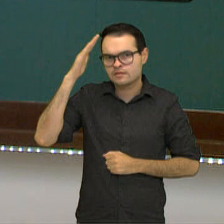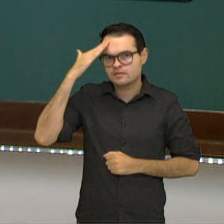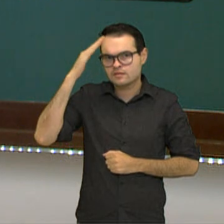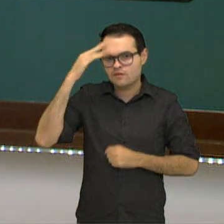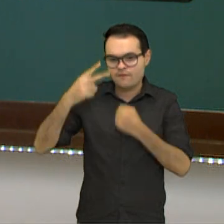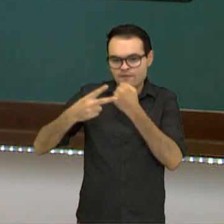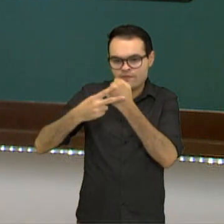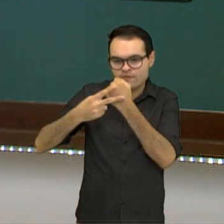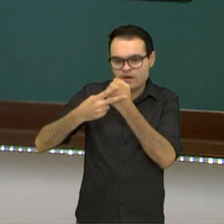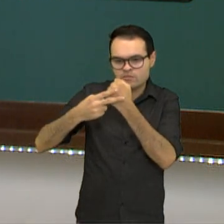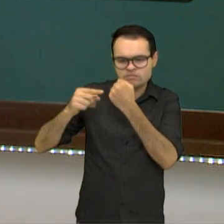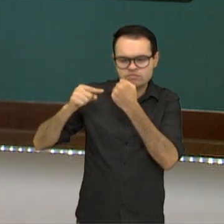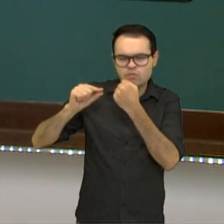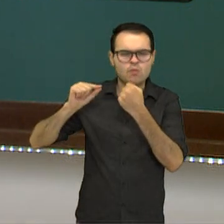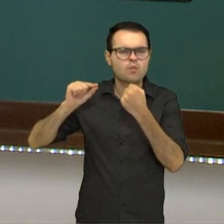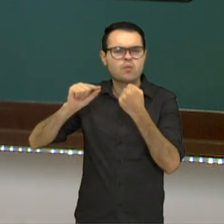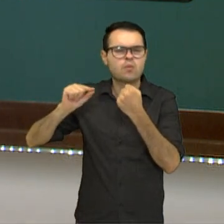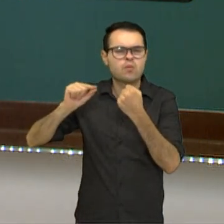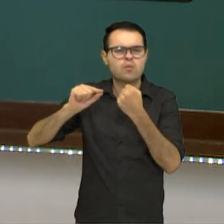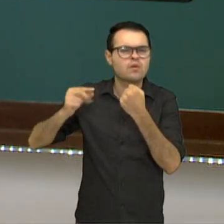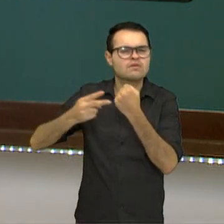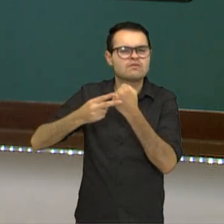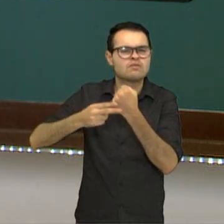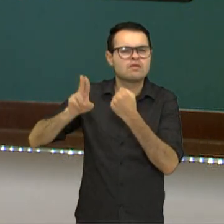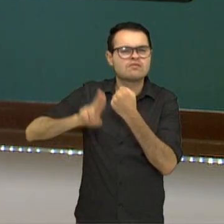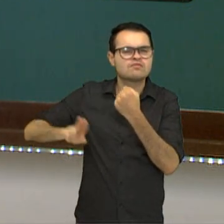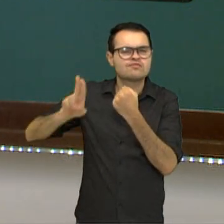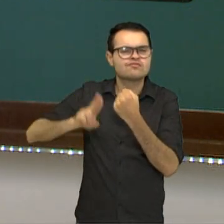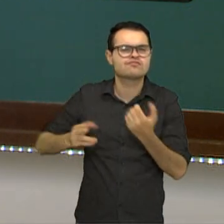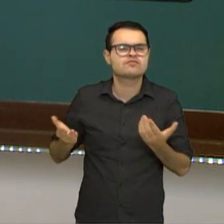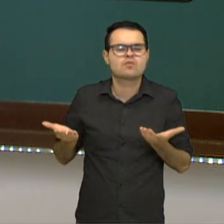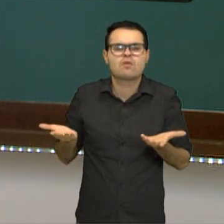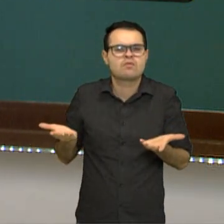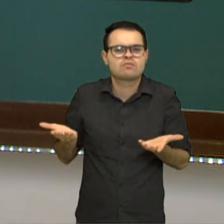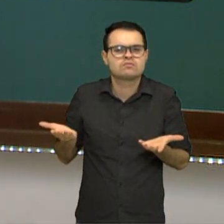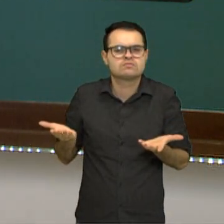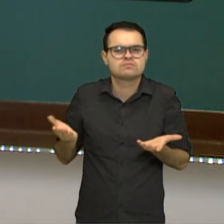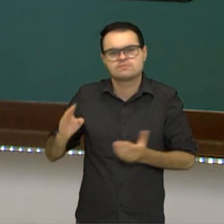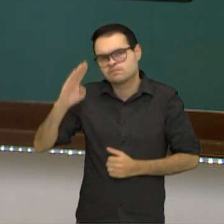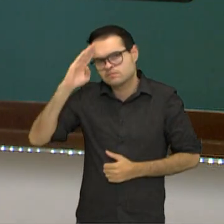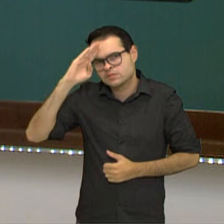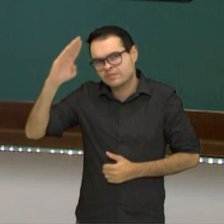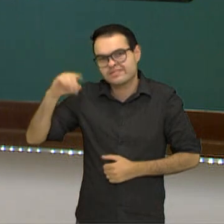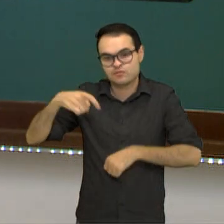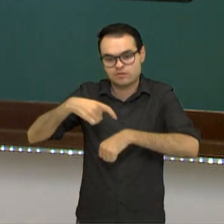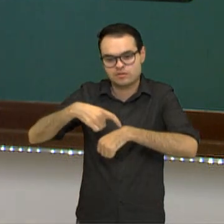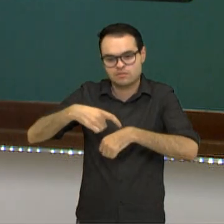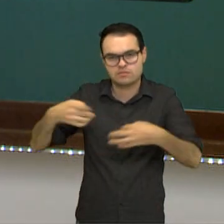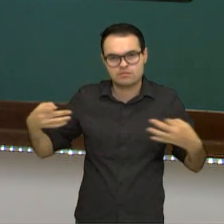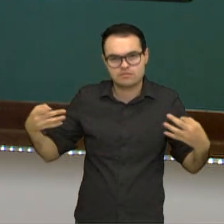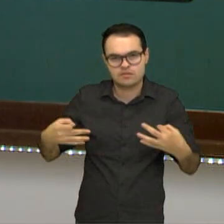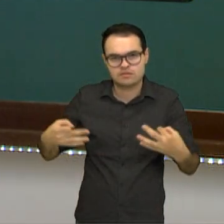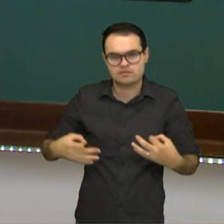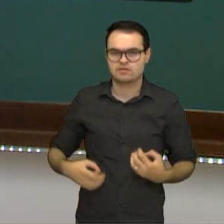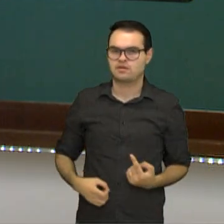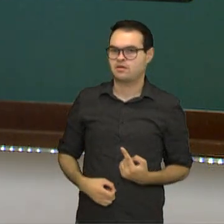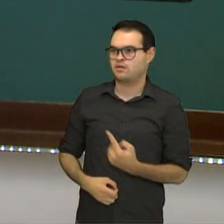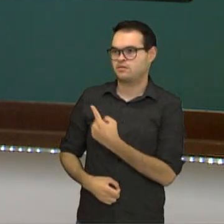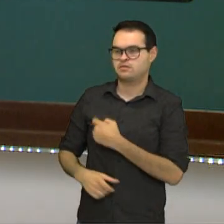os verbos. Que verbos são utilizados, principalmente nos tempos perfeitos? Nós temos